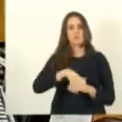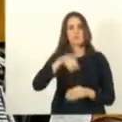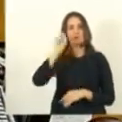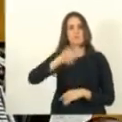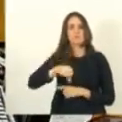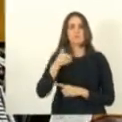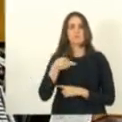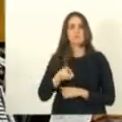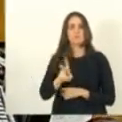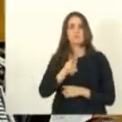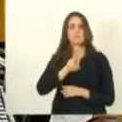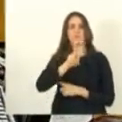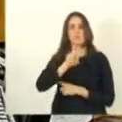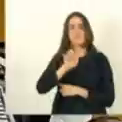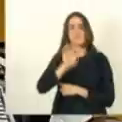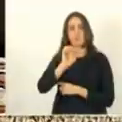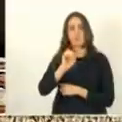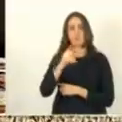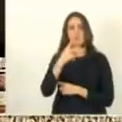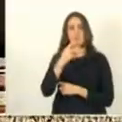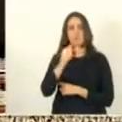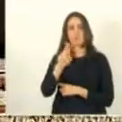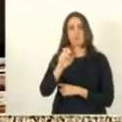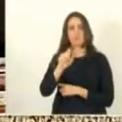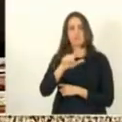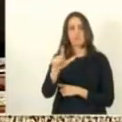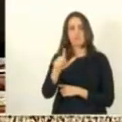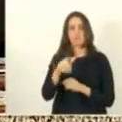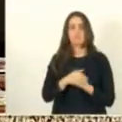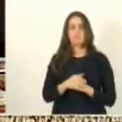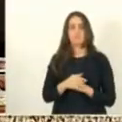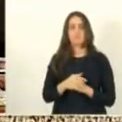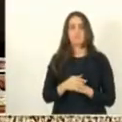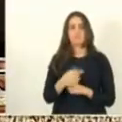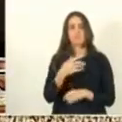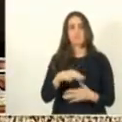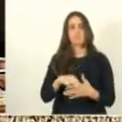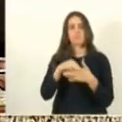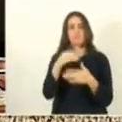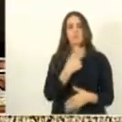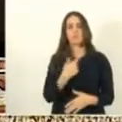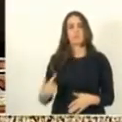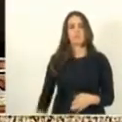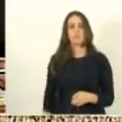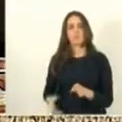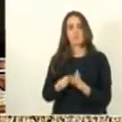pela manutenção do veto parcial. Líder do governo orienta, voto sim. Coloco